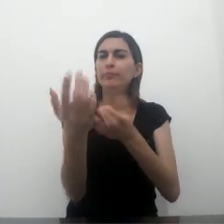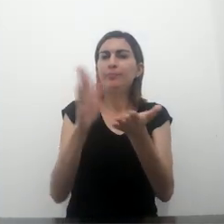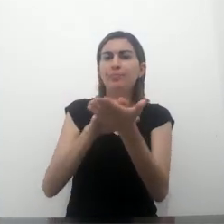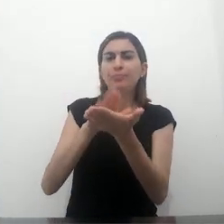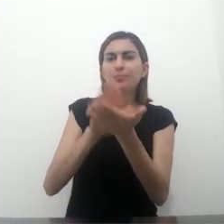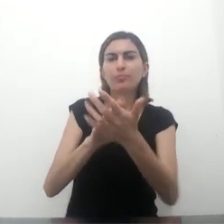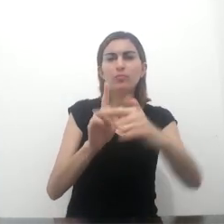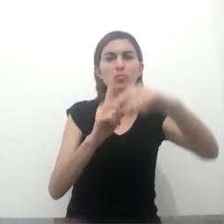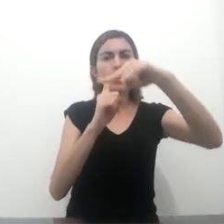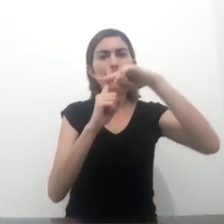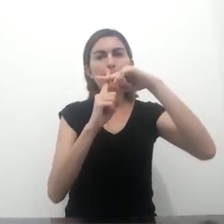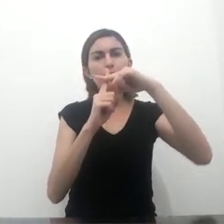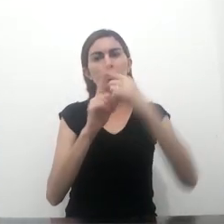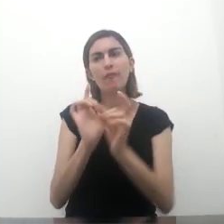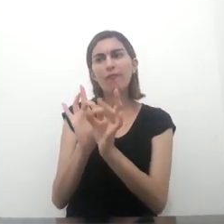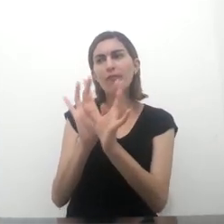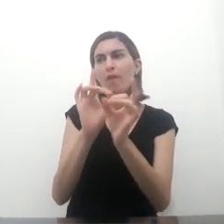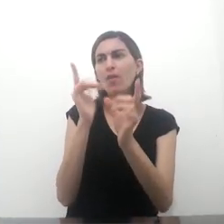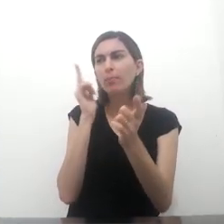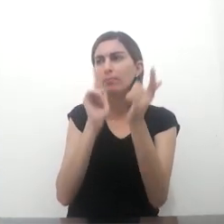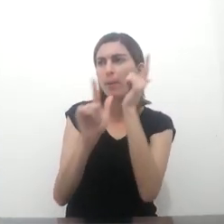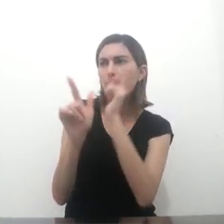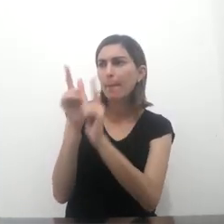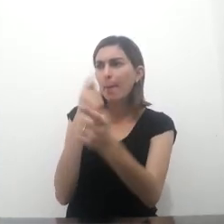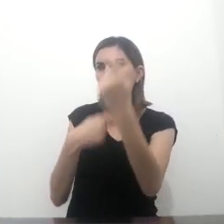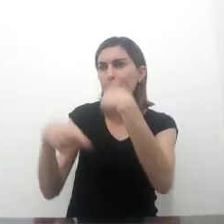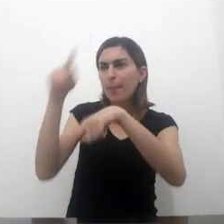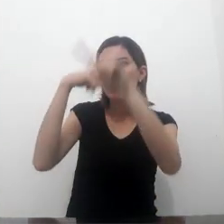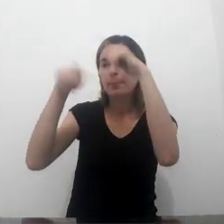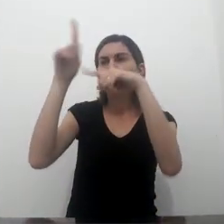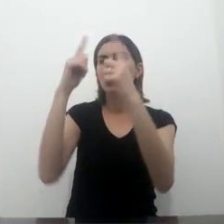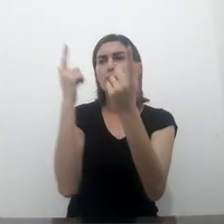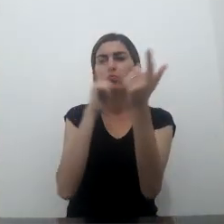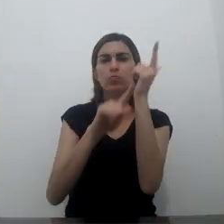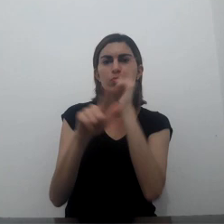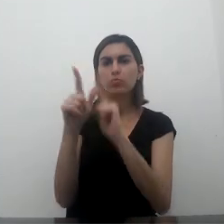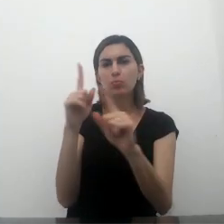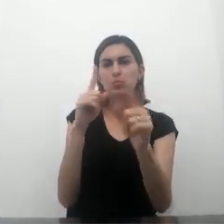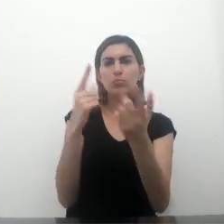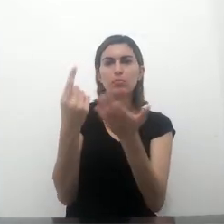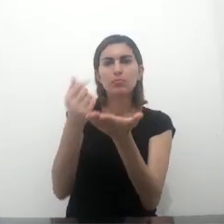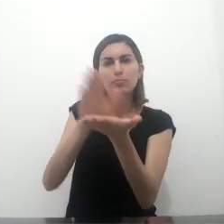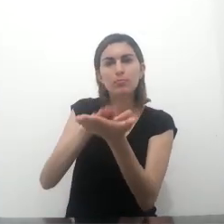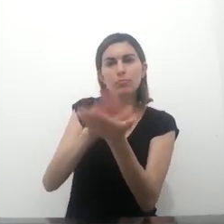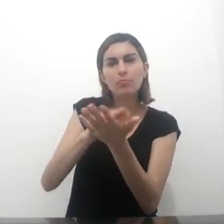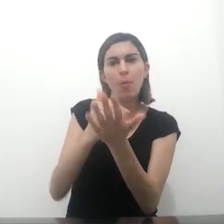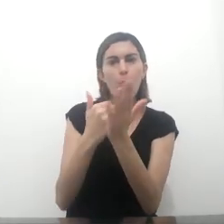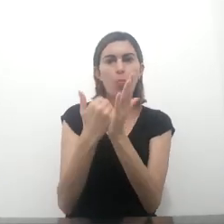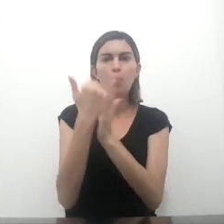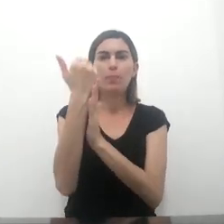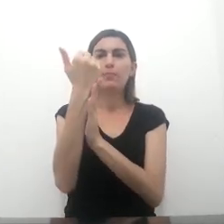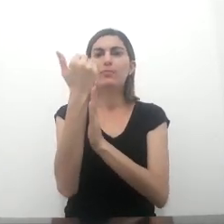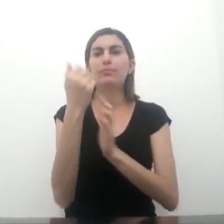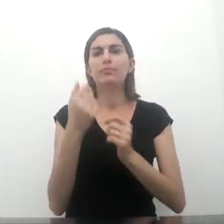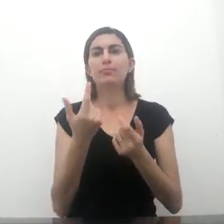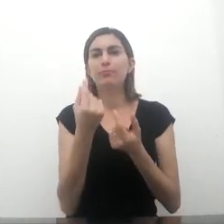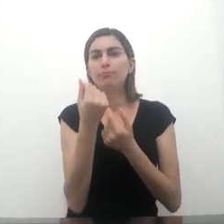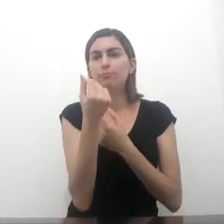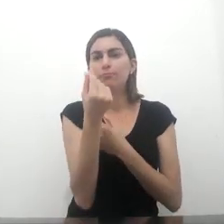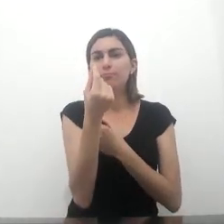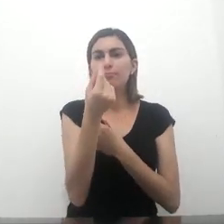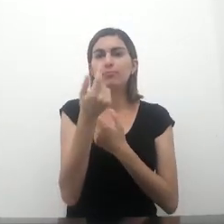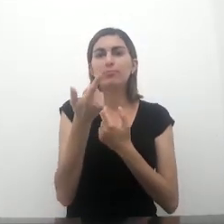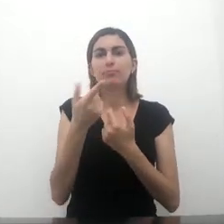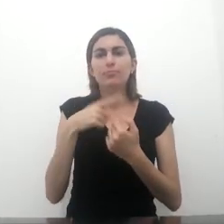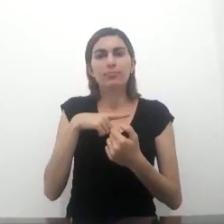retorno positivo do investimento feito em negócio de qualquer natureza. Como assim? Veja aqui, que